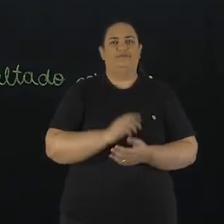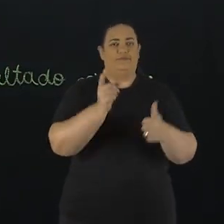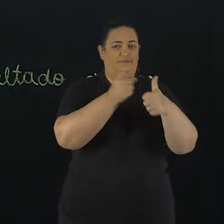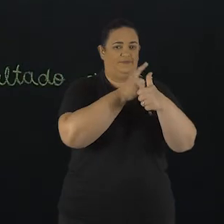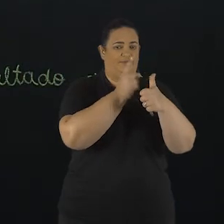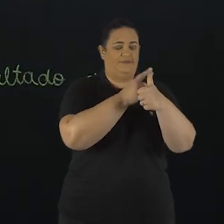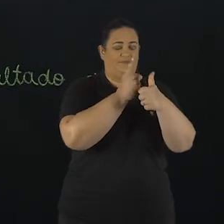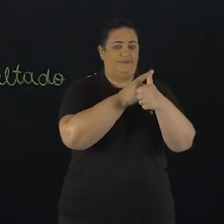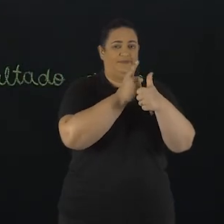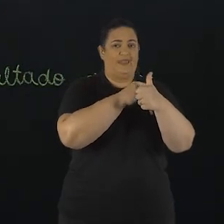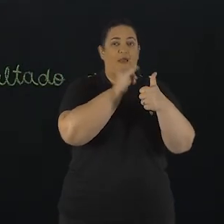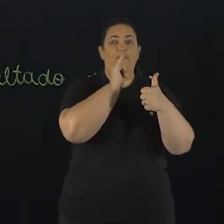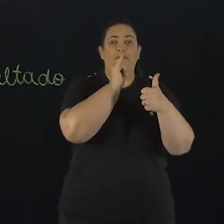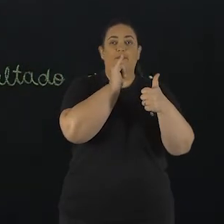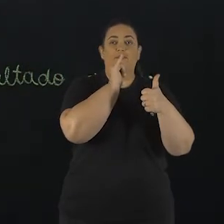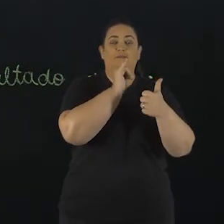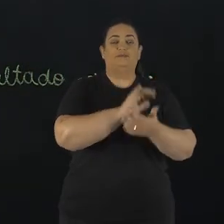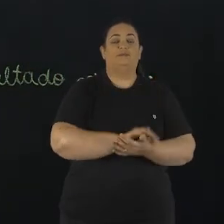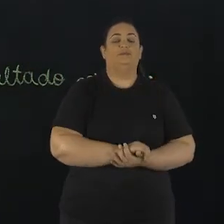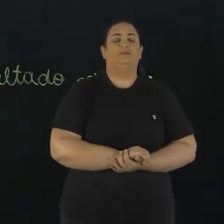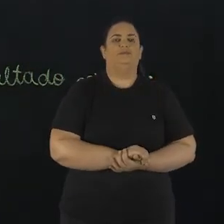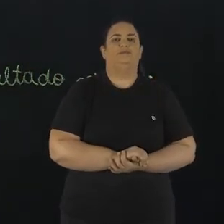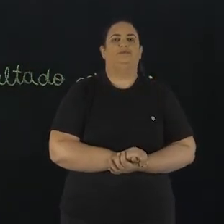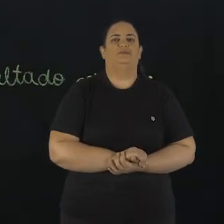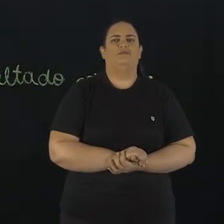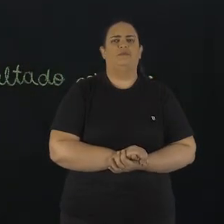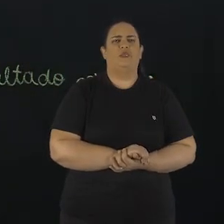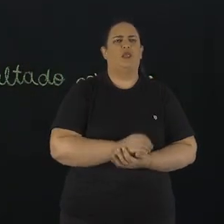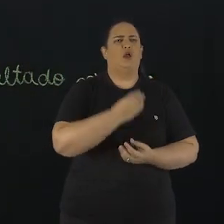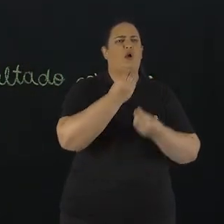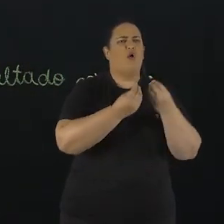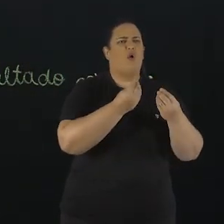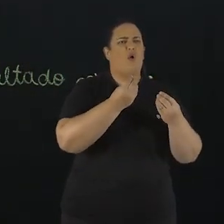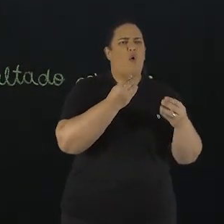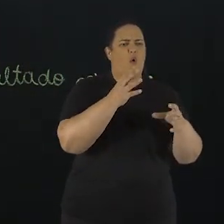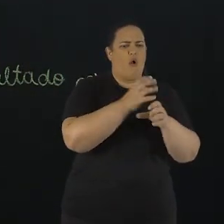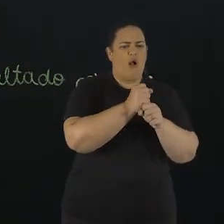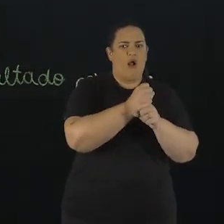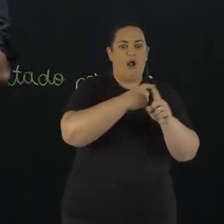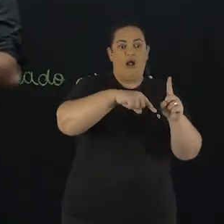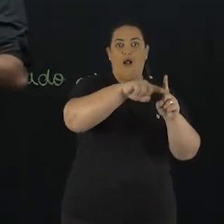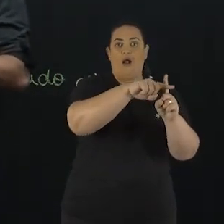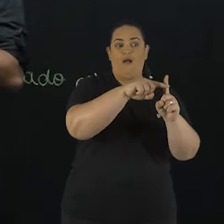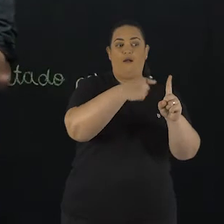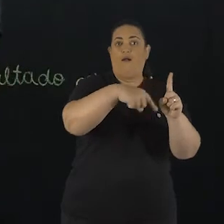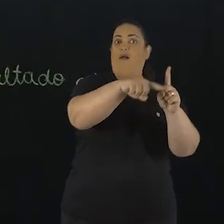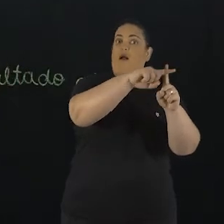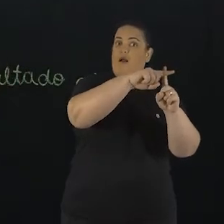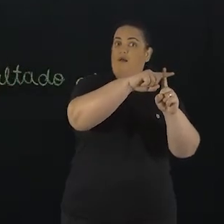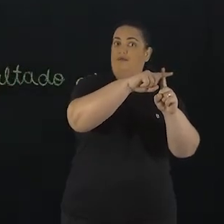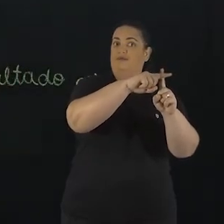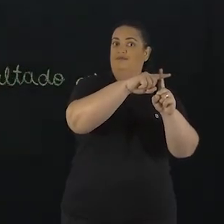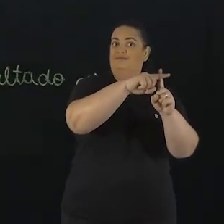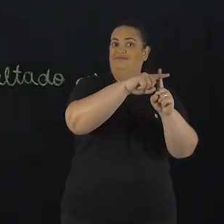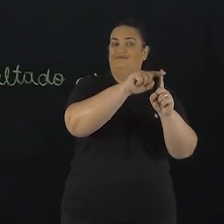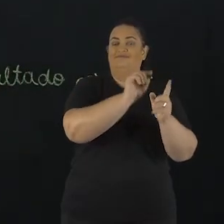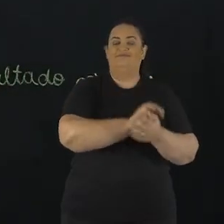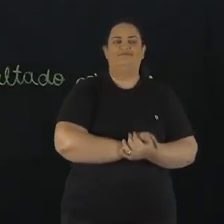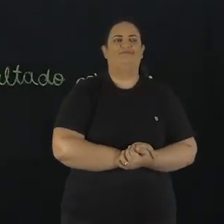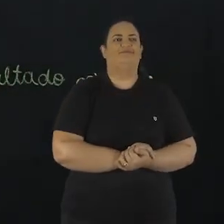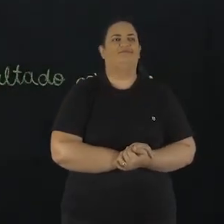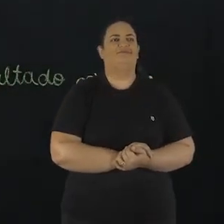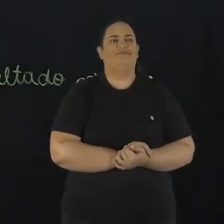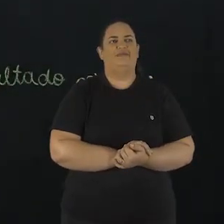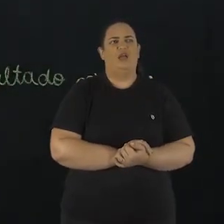aqui no meu primeiro. O primeiro exemplo tem o seguinte, olha só. Como calcular acréscimo percentual? Bem, vem a seguinte